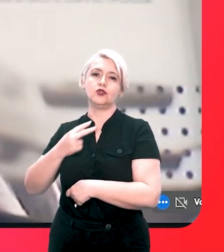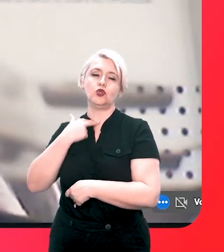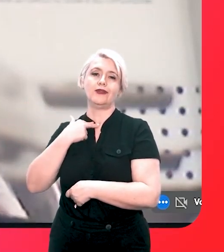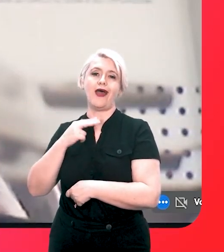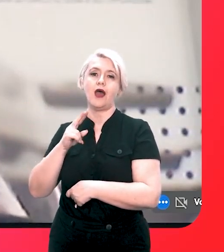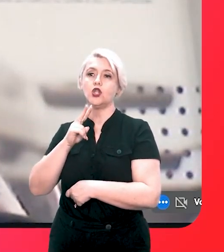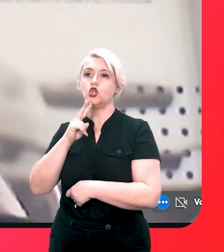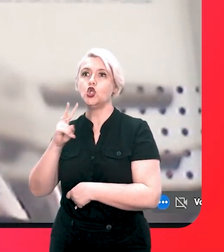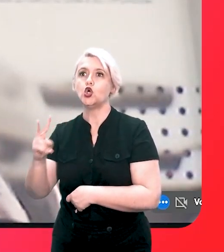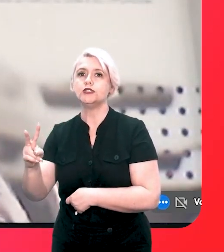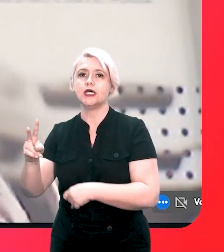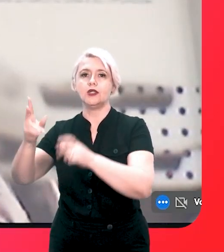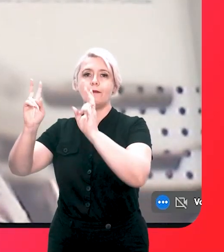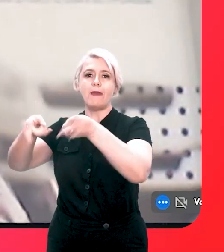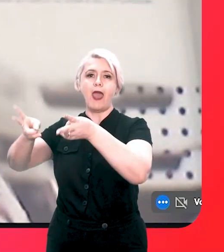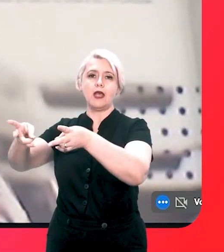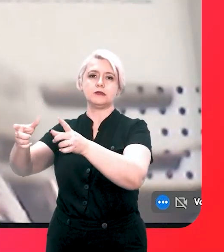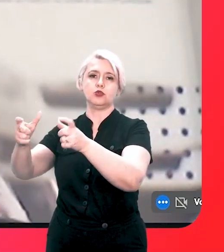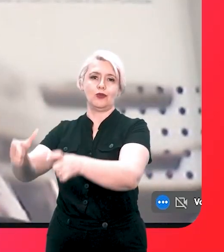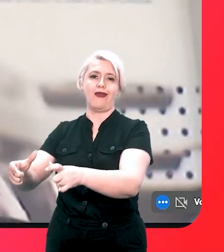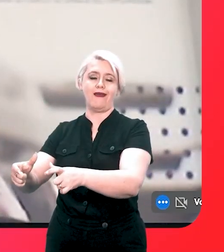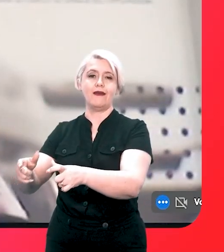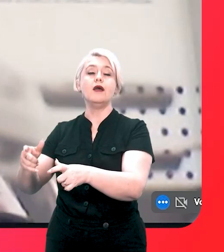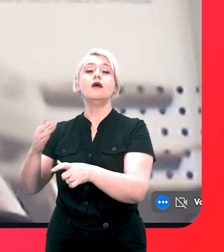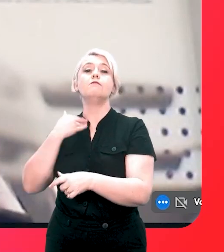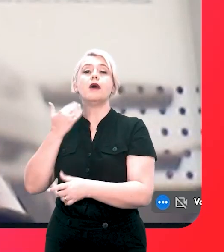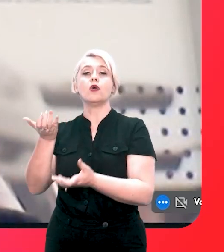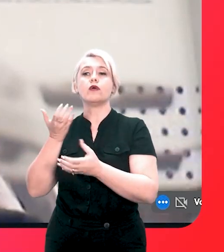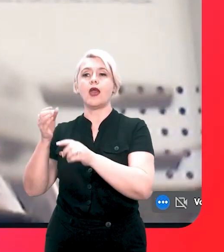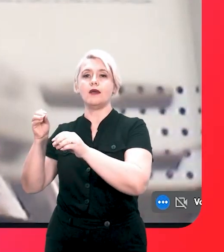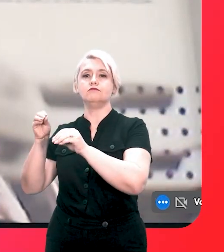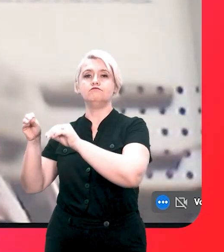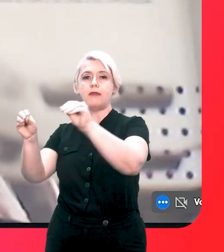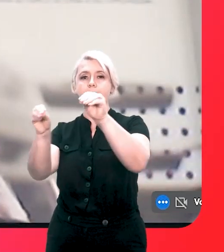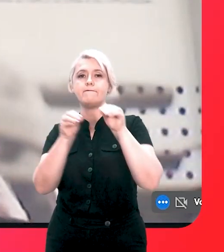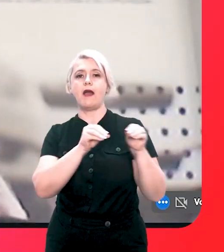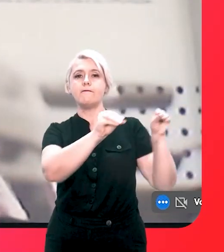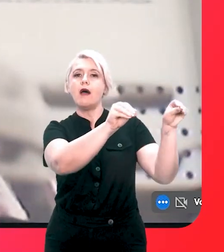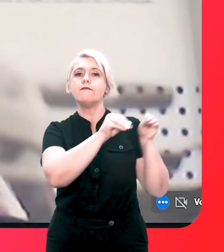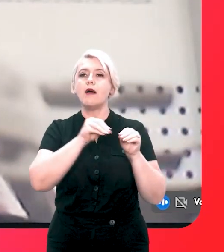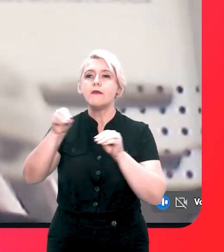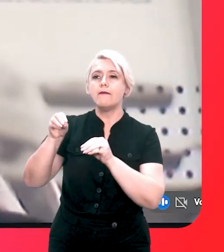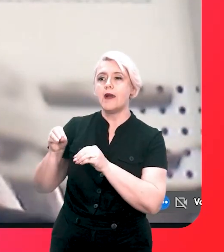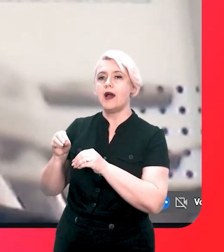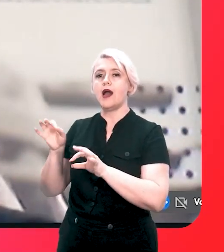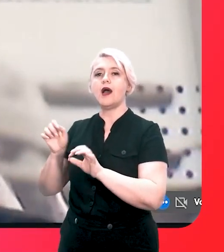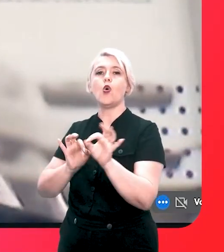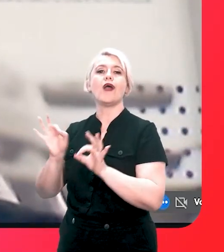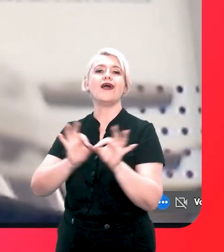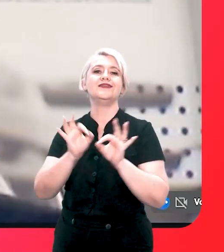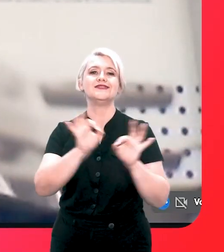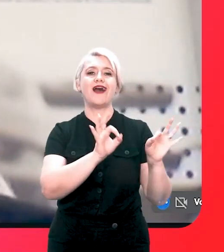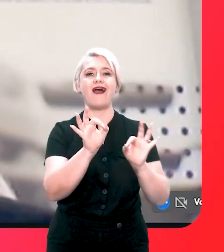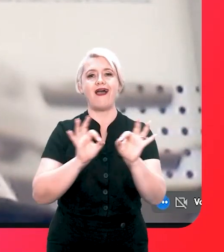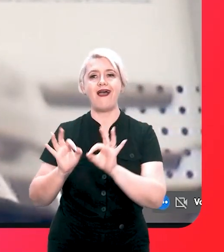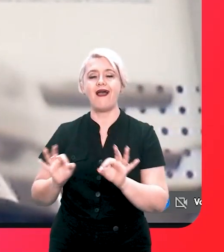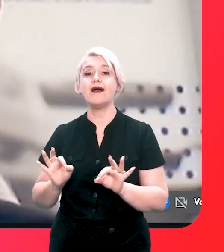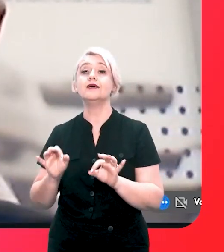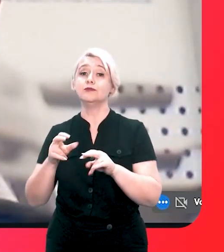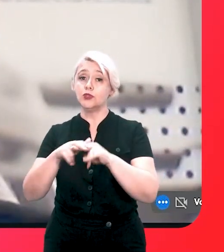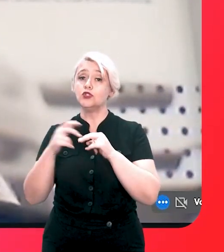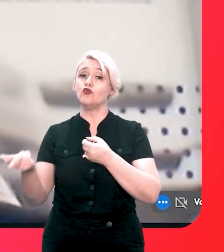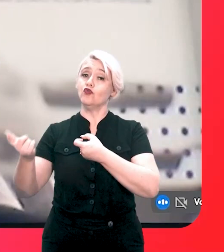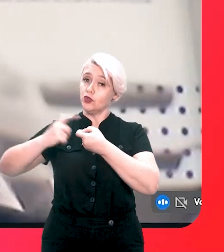e, né? O banco sempre quer rodiziar, fazer você sair daqui para lá e tal. Aí eu voltei para Porto